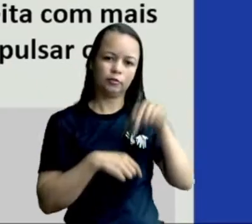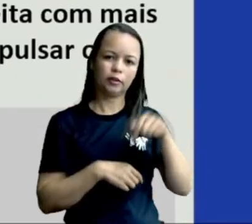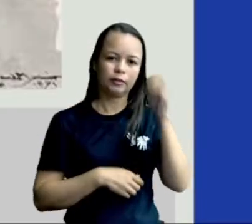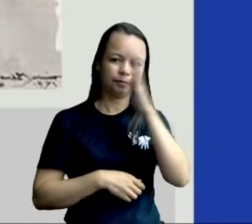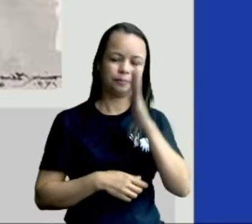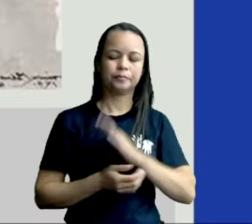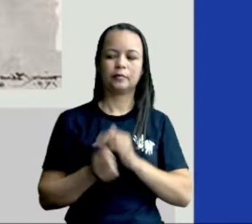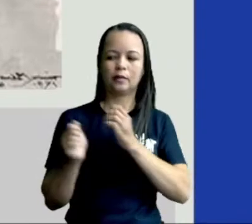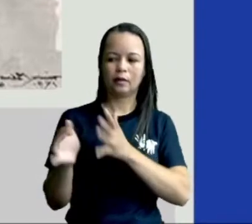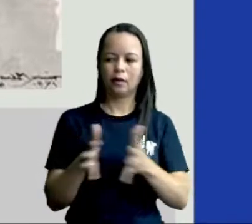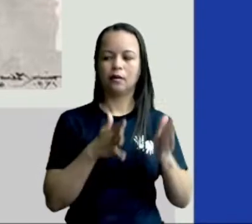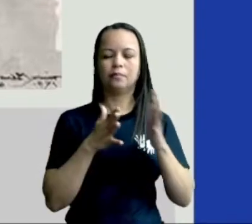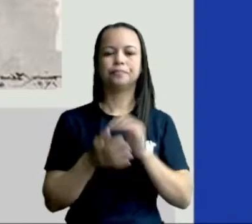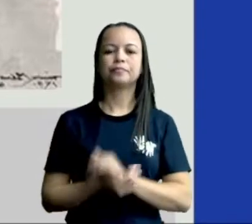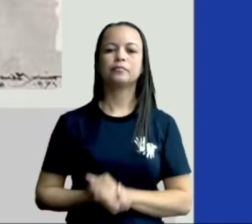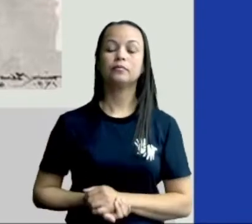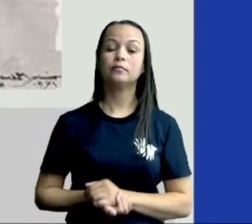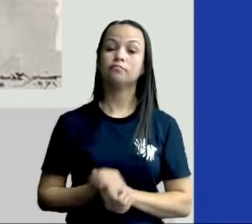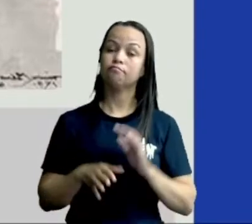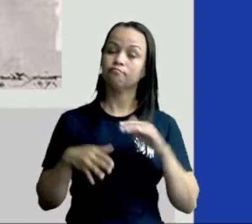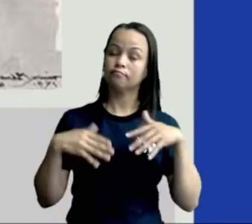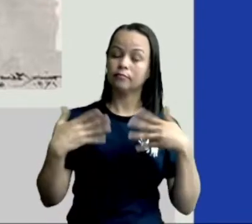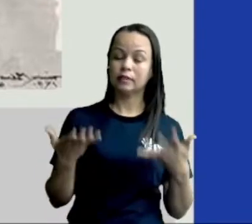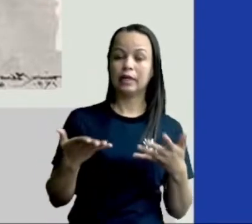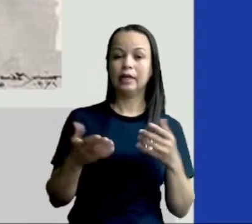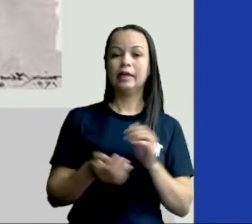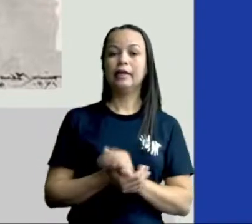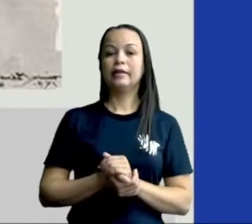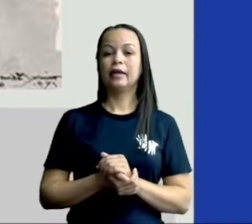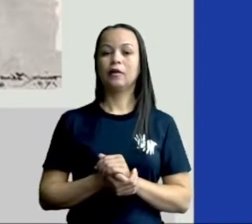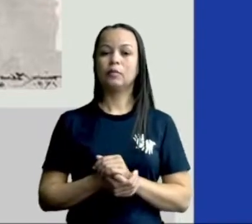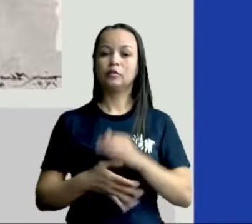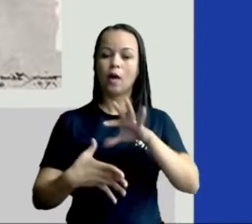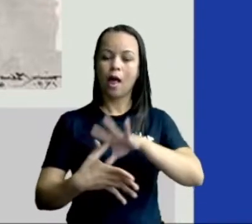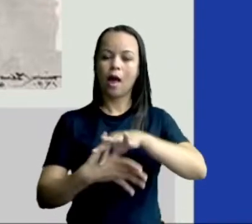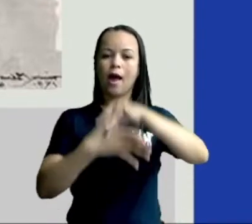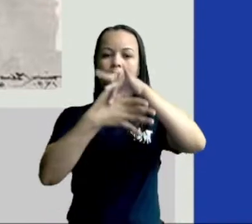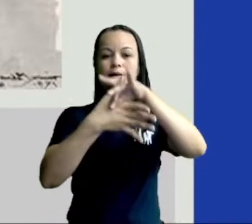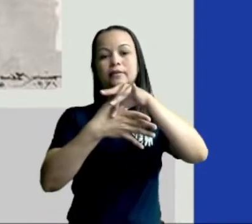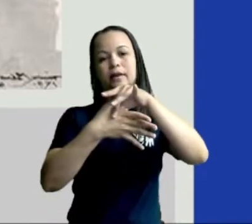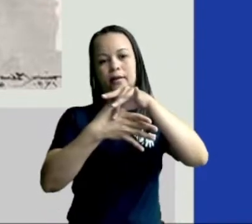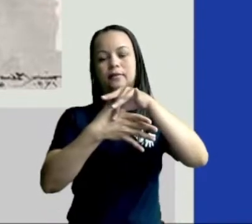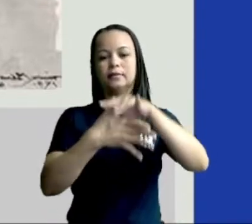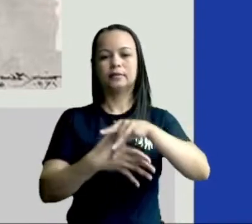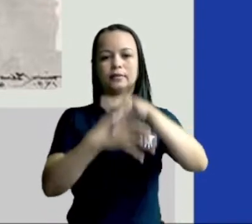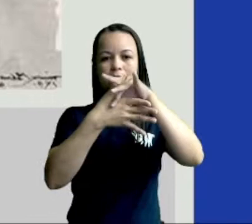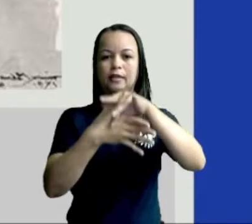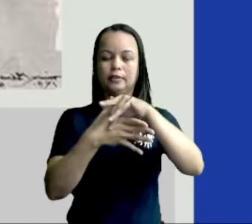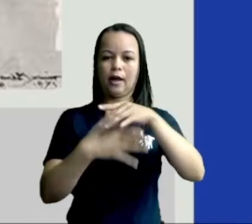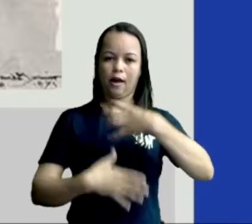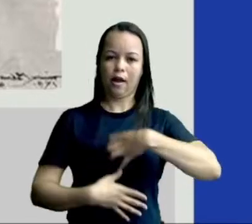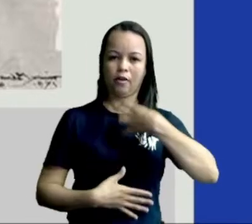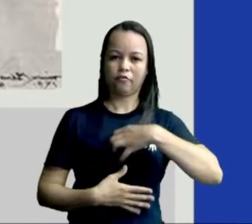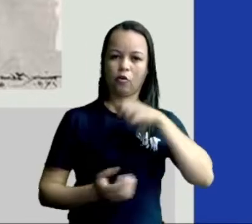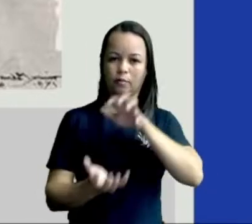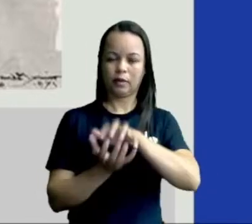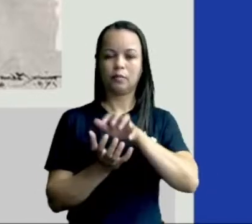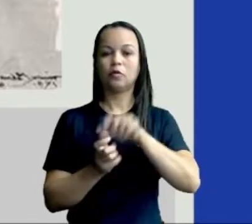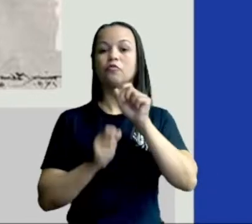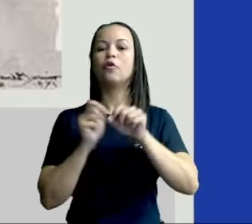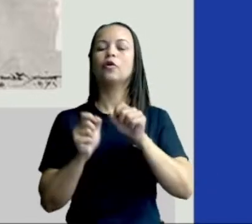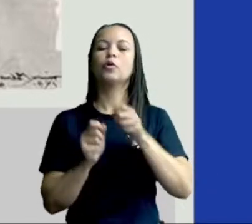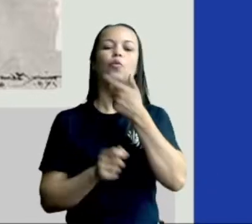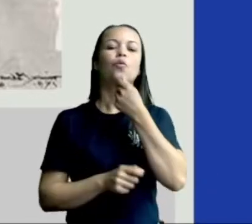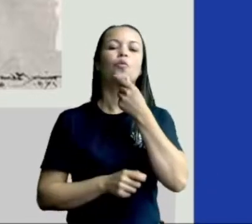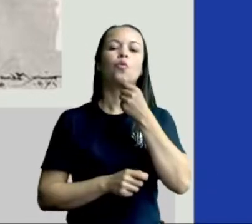tudo procedeu, vamos lá. Daí, quem assumiu essa liderança dessa revolta, né, dessa revolta pernambucana, foi o senhor